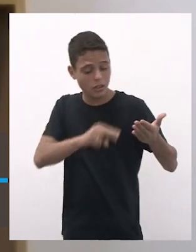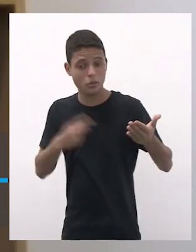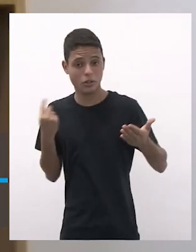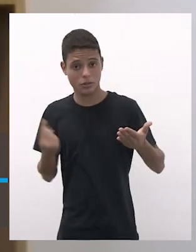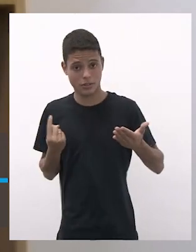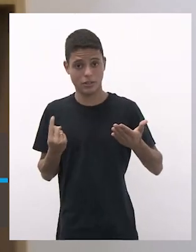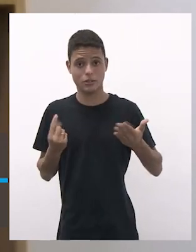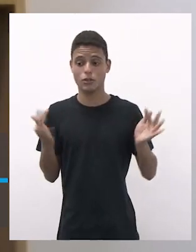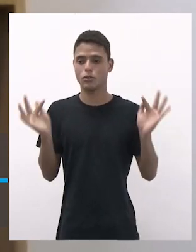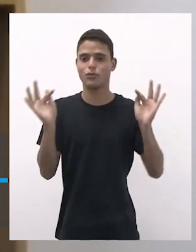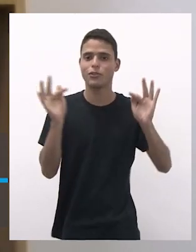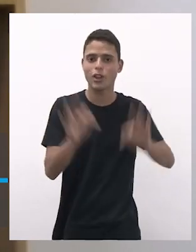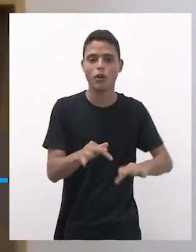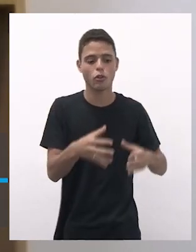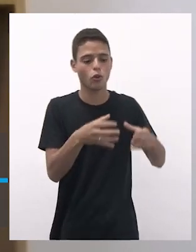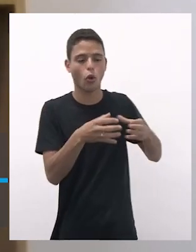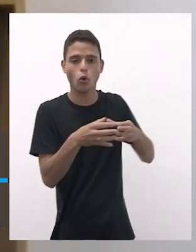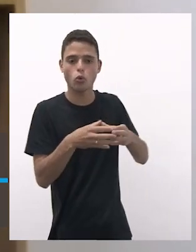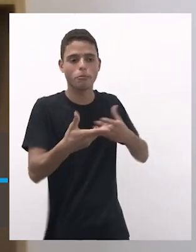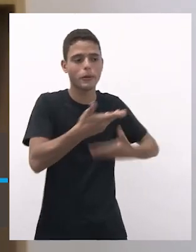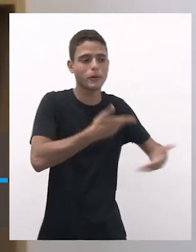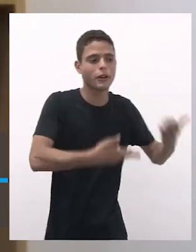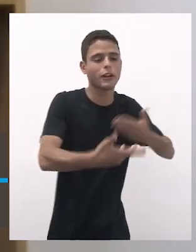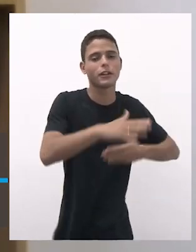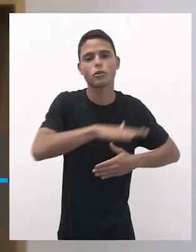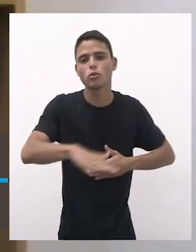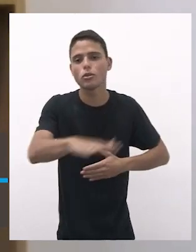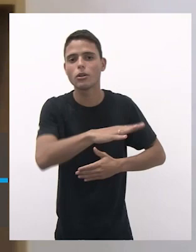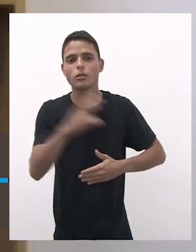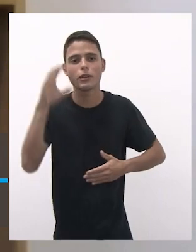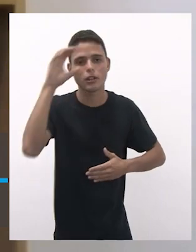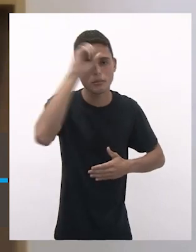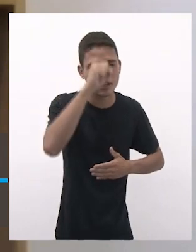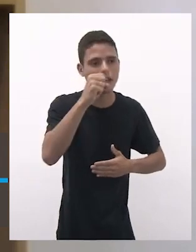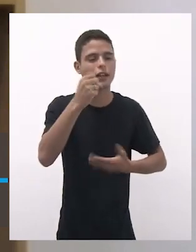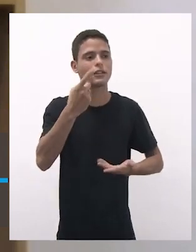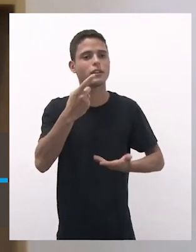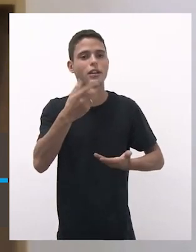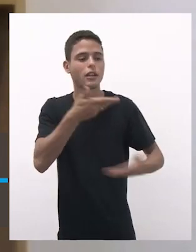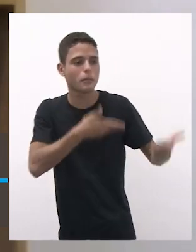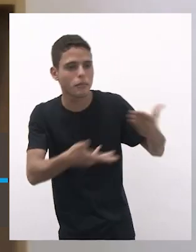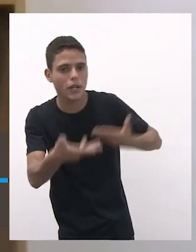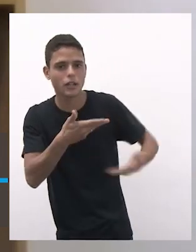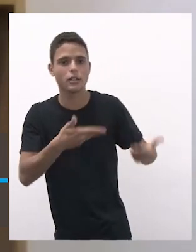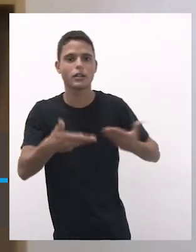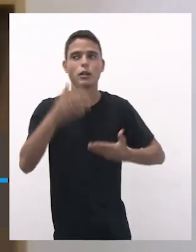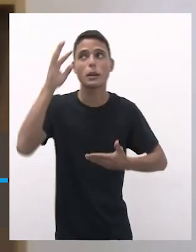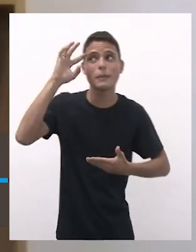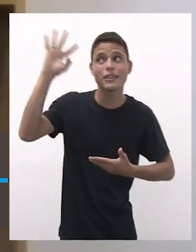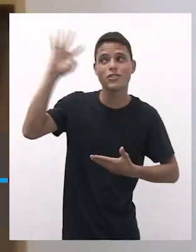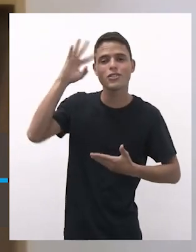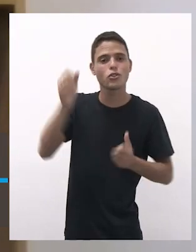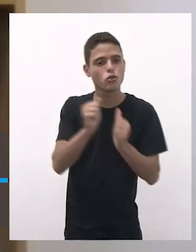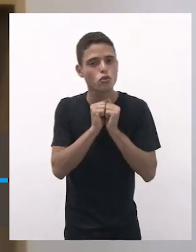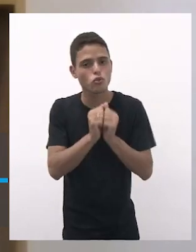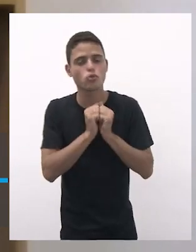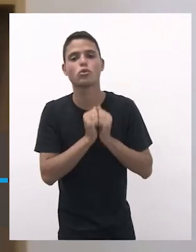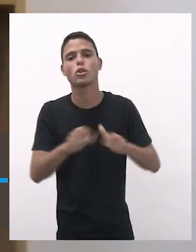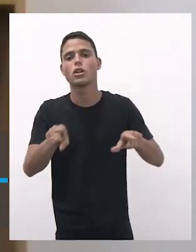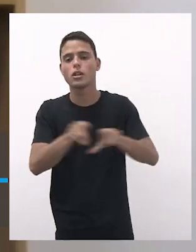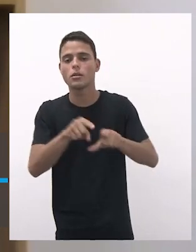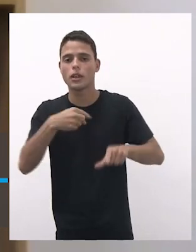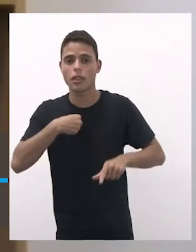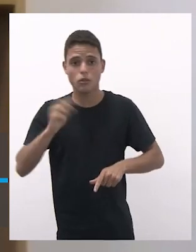leitura coletiva. Então todos aprendem, trocam ideias, refletem. Não só eu como